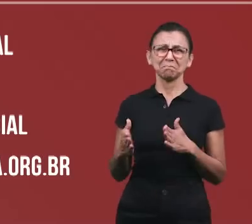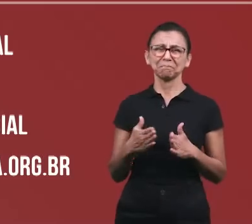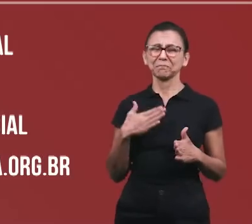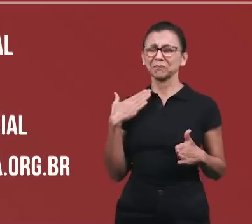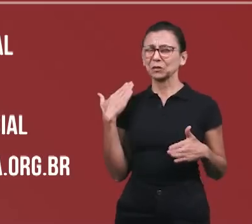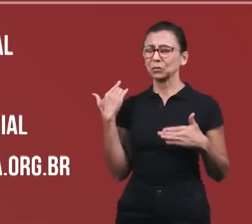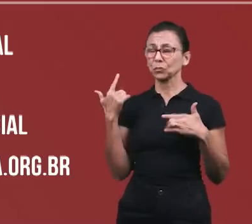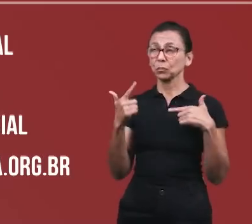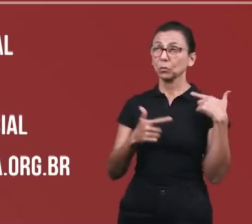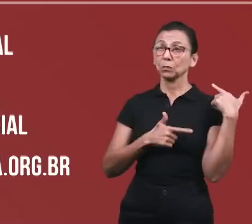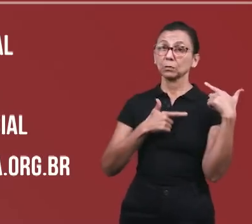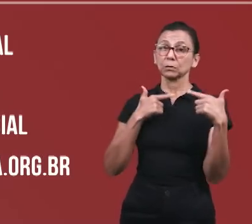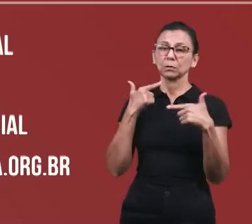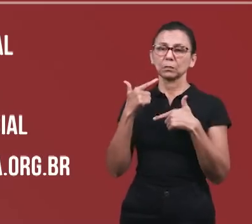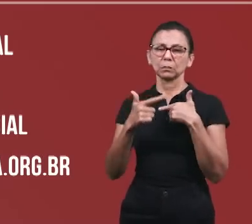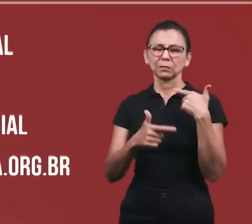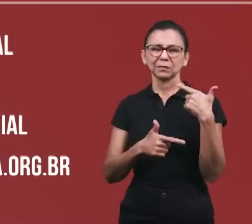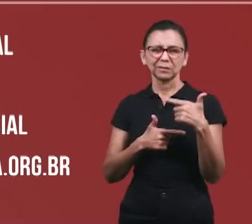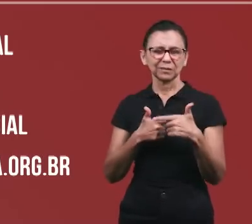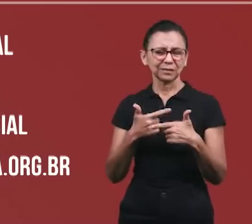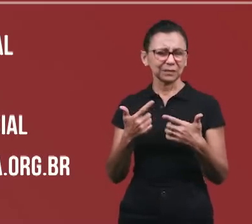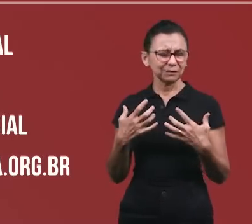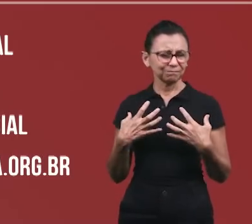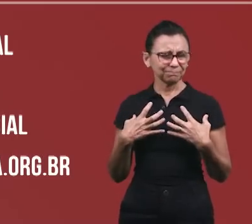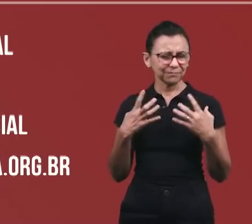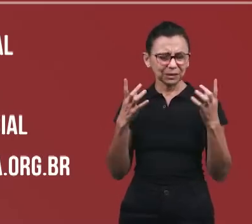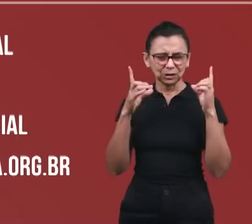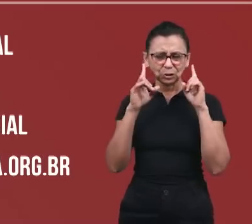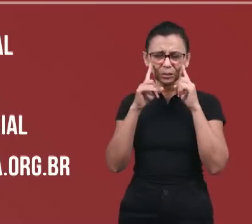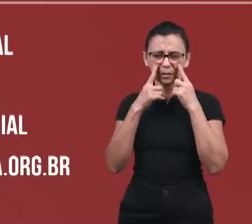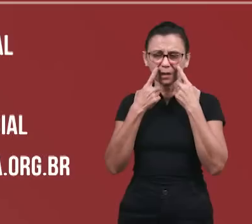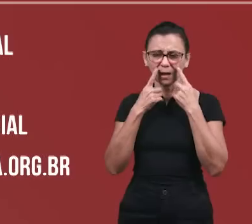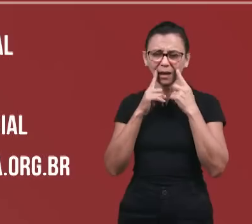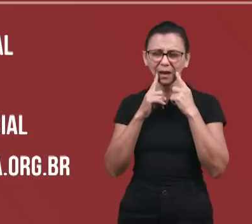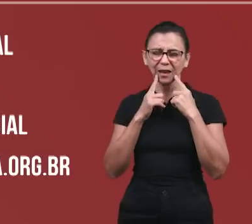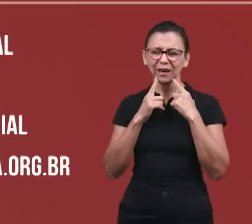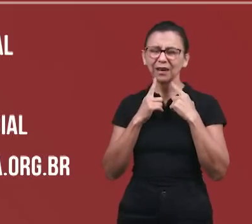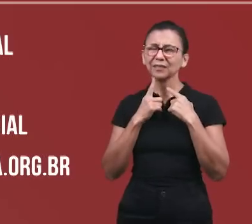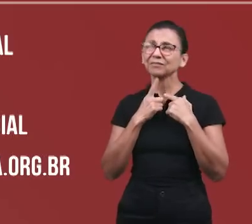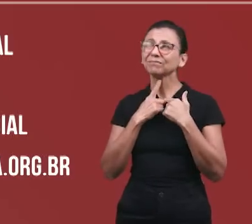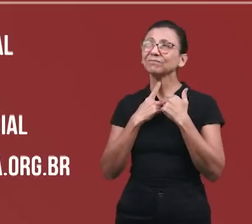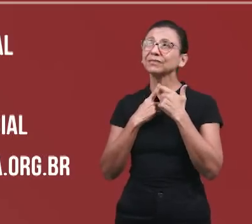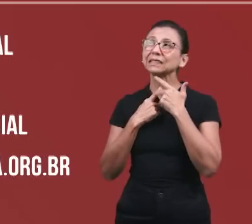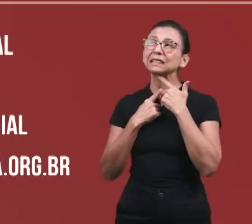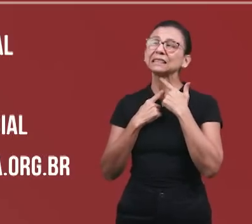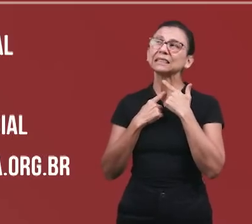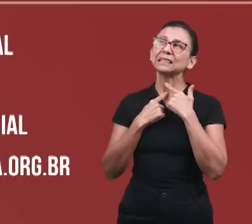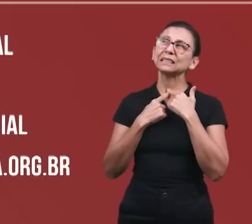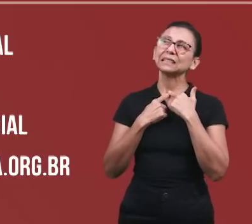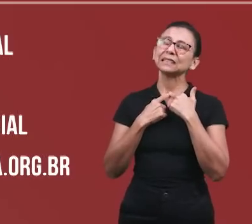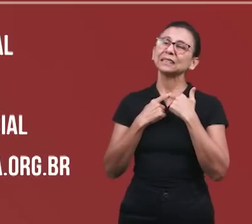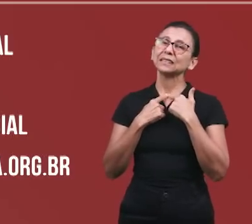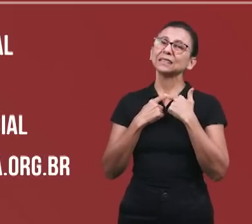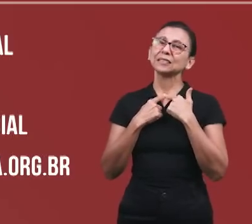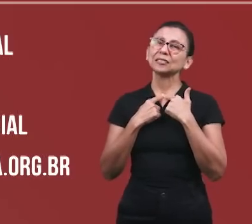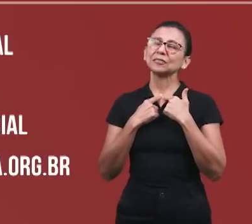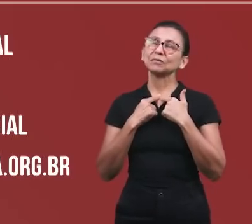Se as lutas da vida te